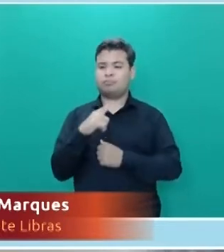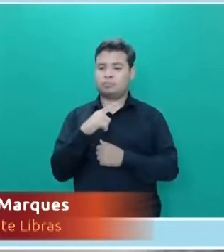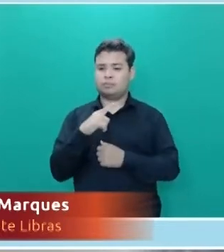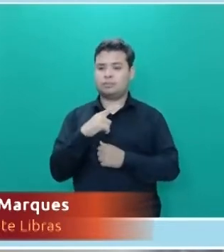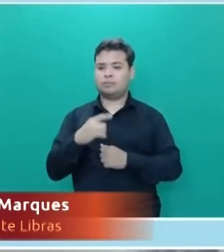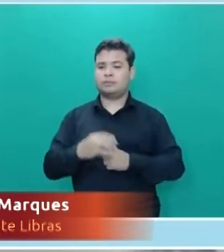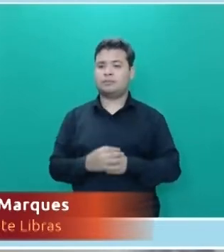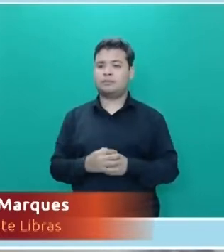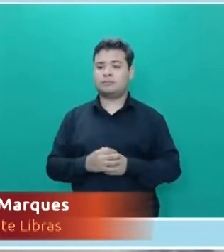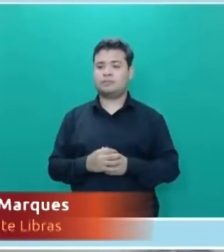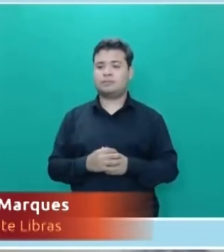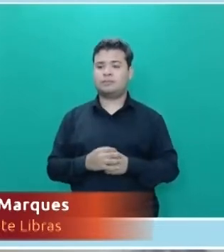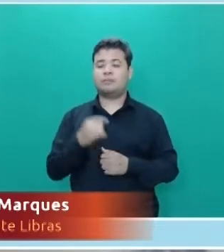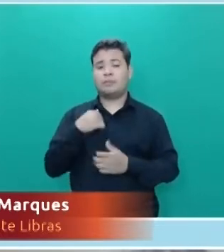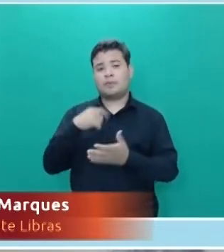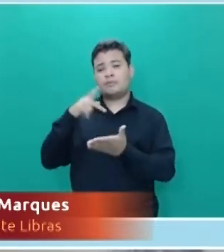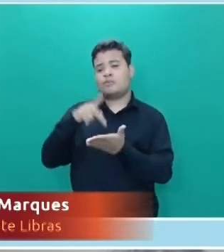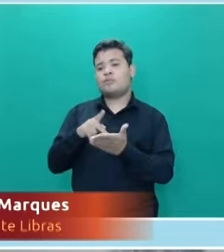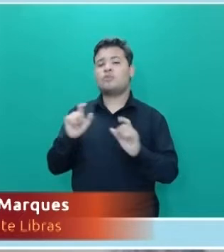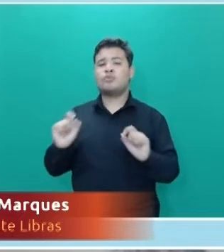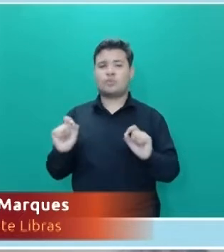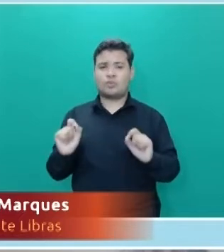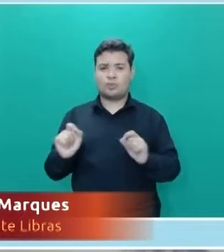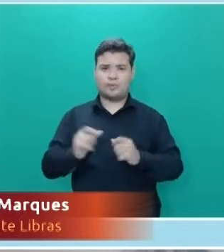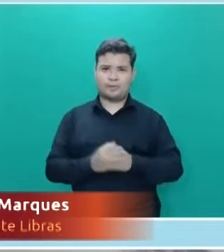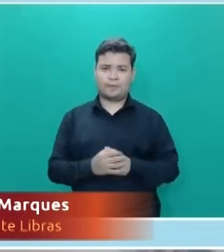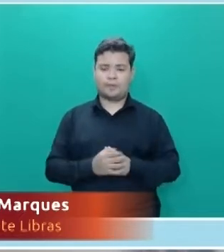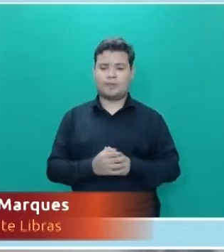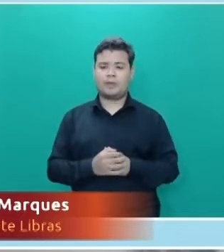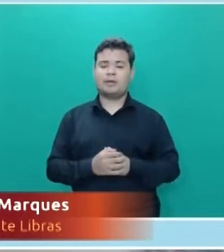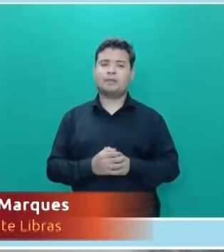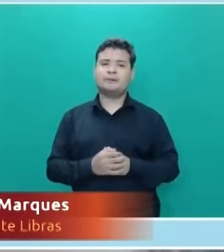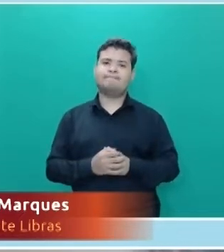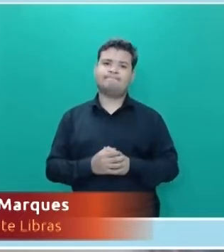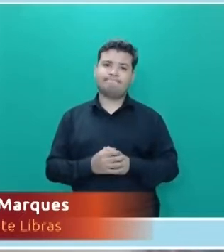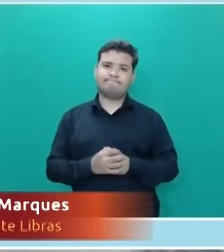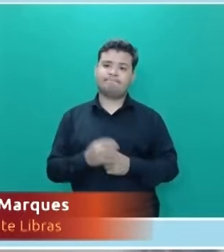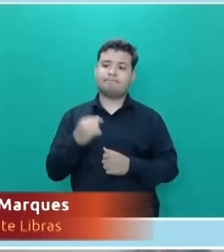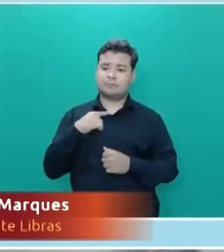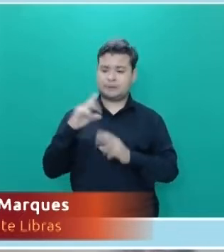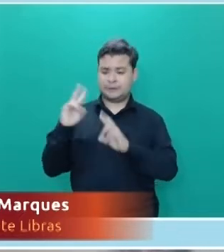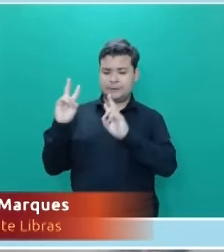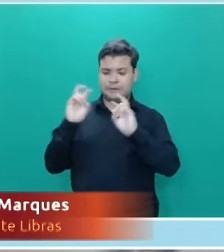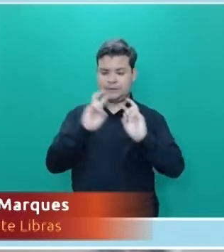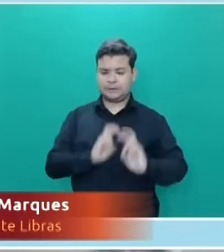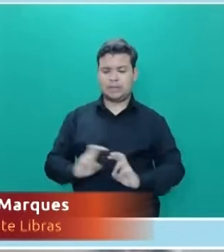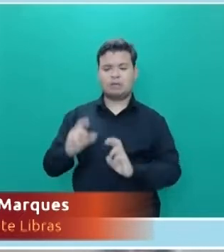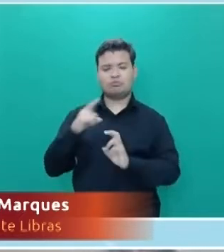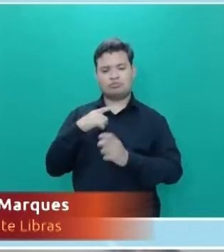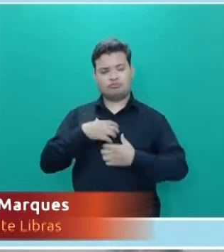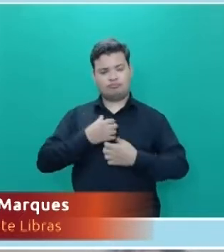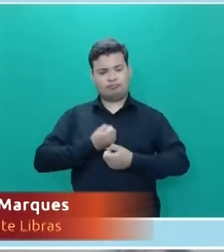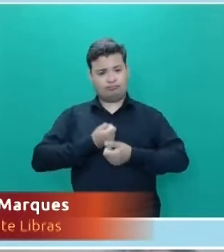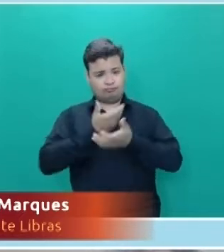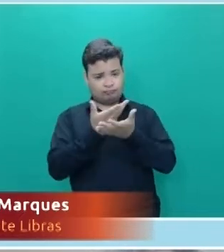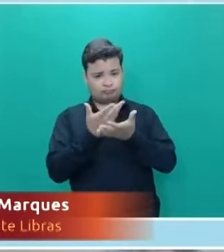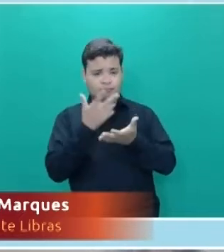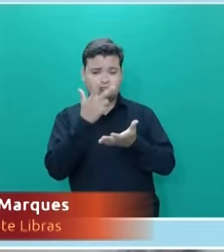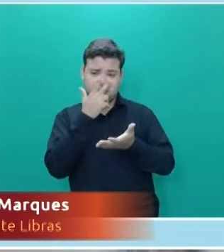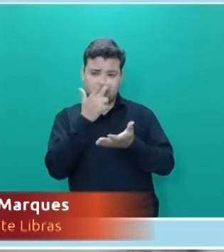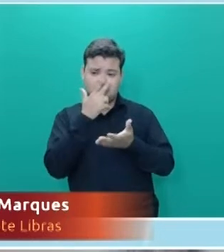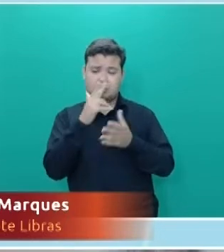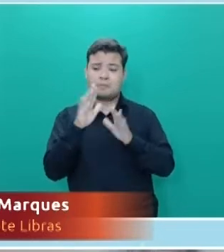fui diagnosticada inicialmente com os sintomas da poliomielite, mas o diagnóstico só foi fechado quando eu já